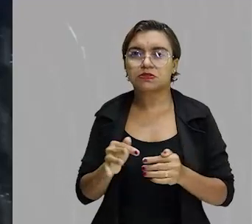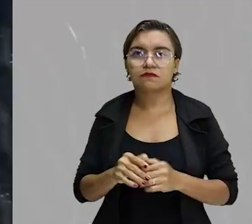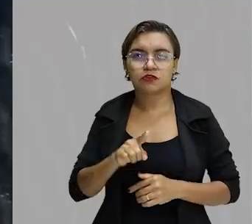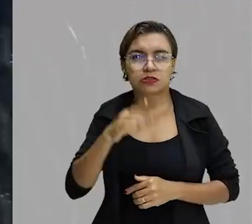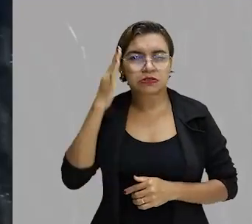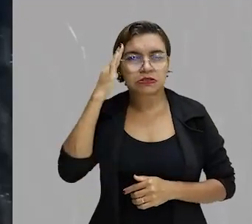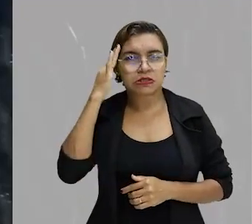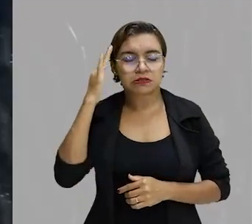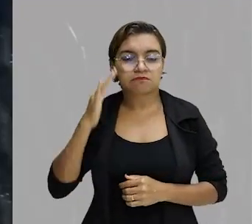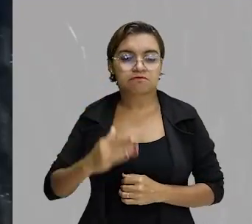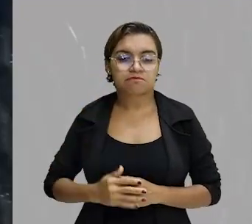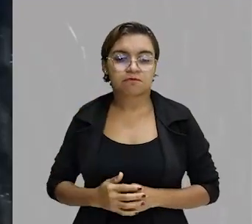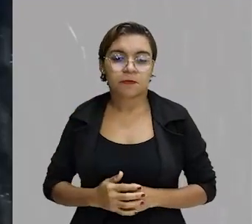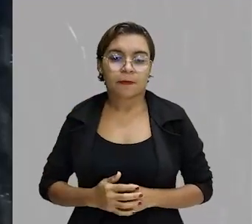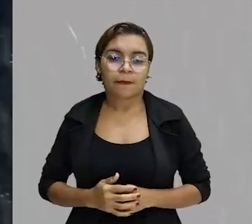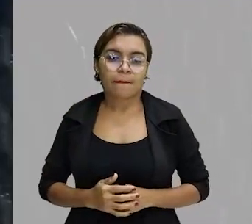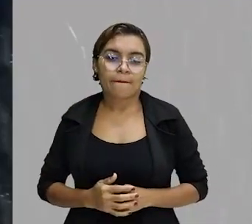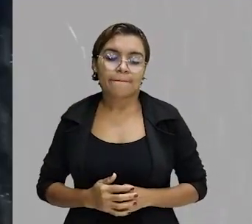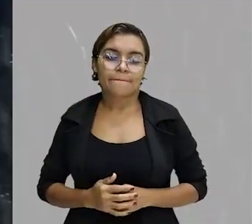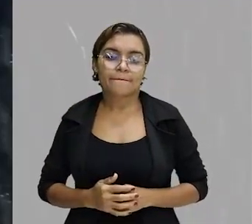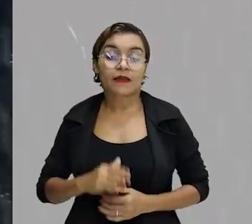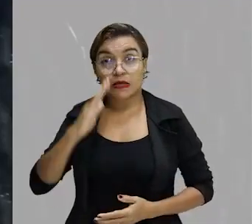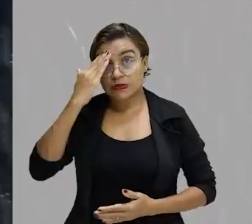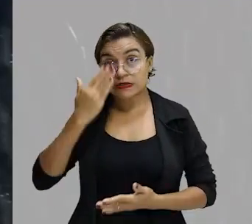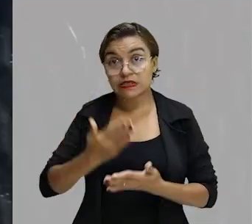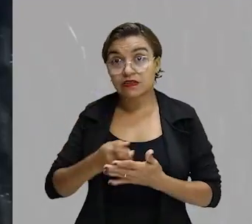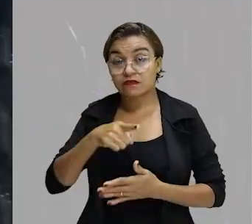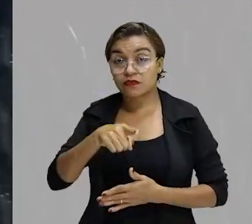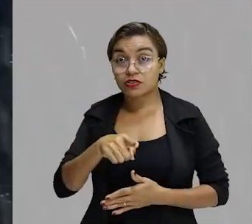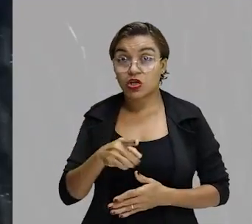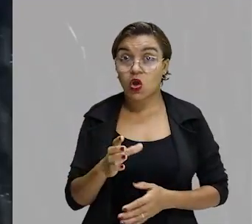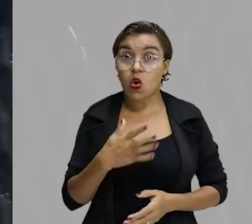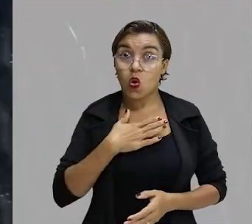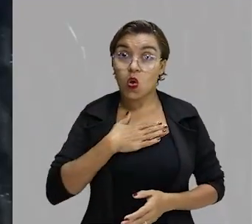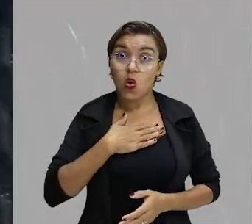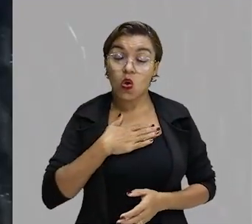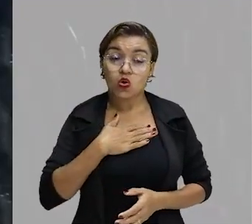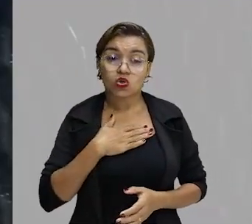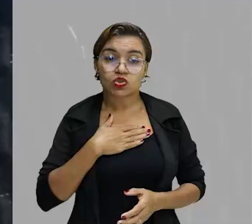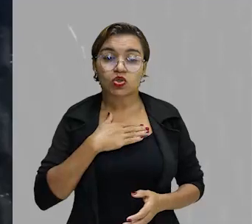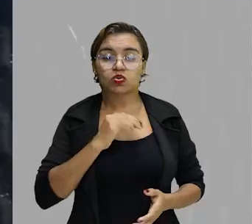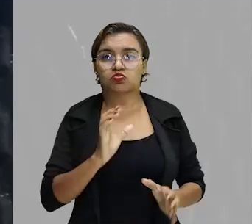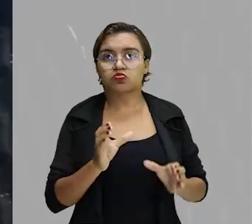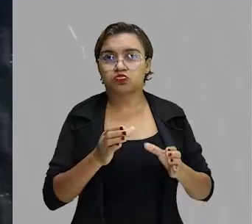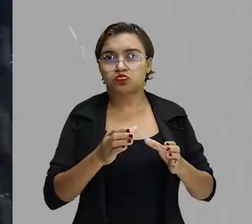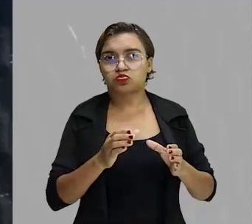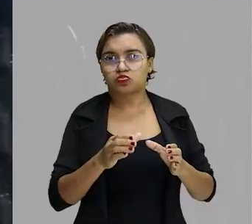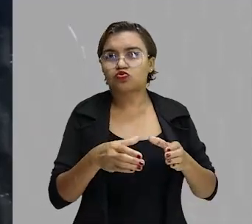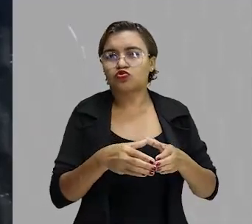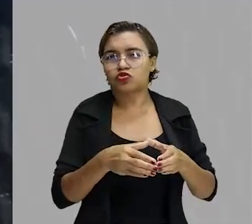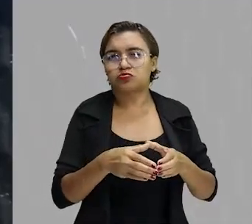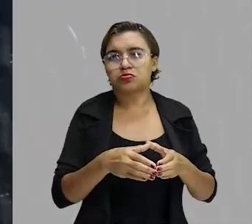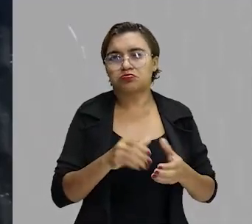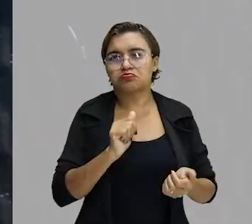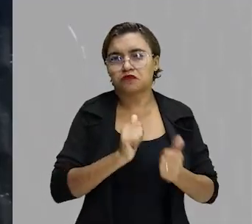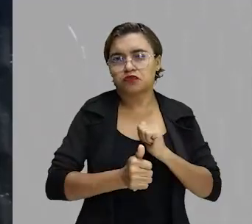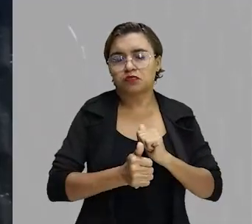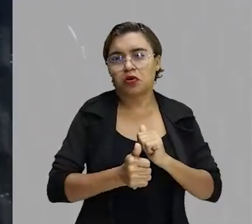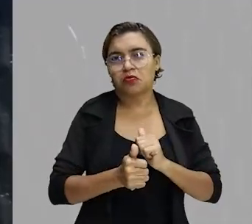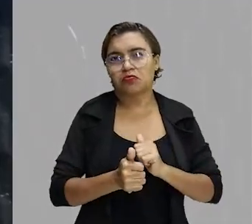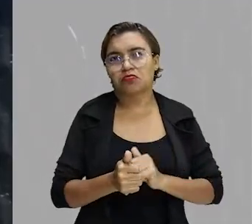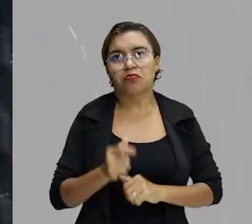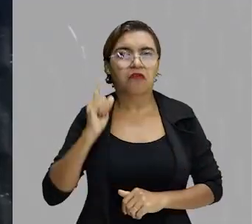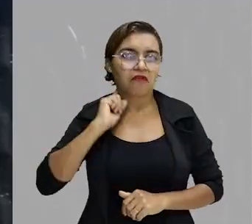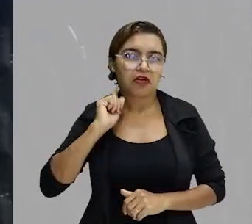você entender o que eu quero dizer. Com certeza você torce para um time aí. Pode ser o Flamengo, o Vasco, Palmeiras, São Paulo,